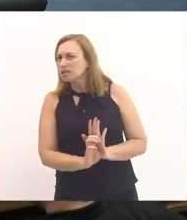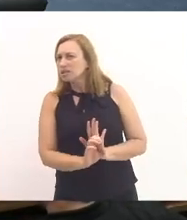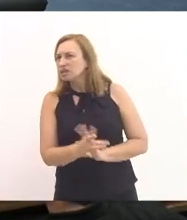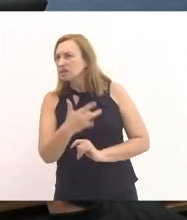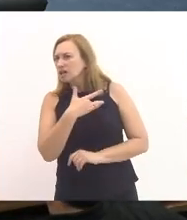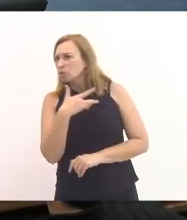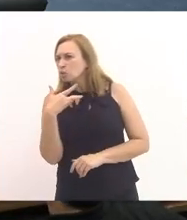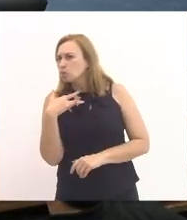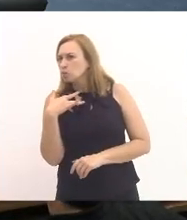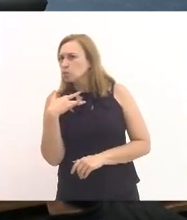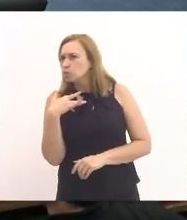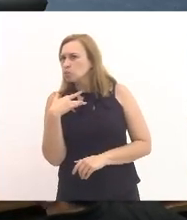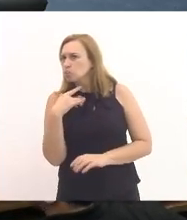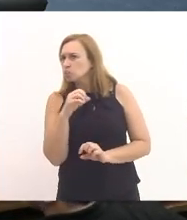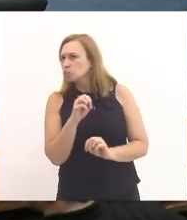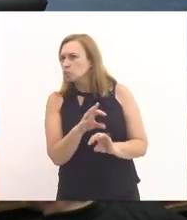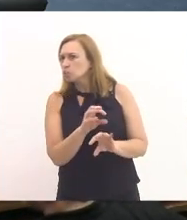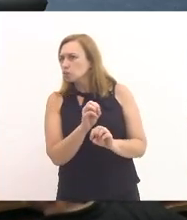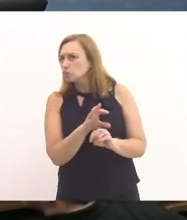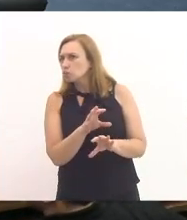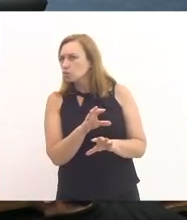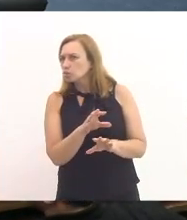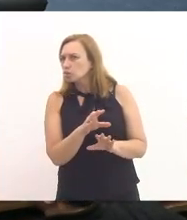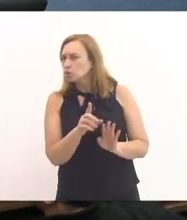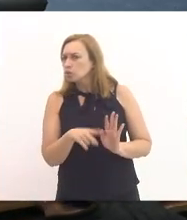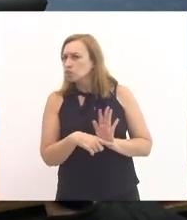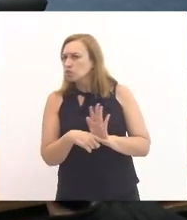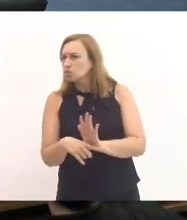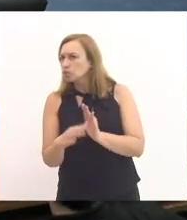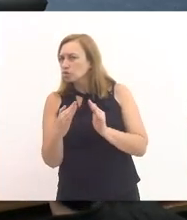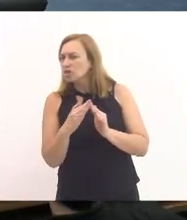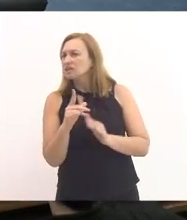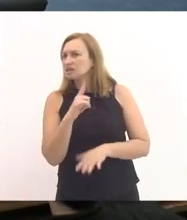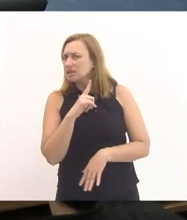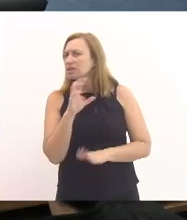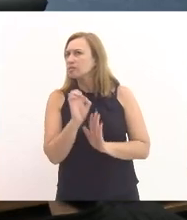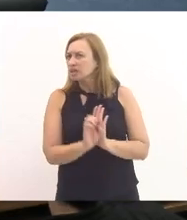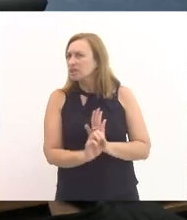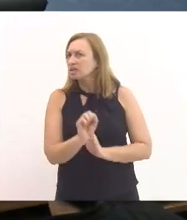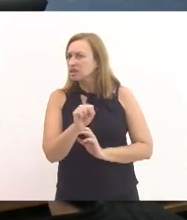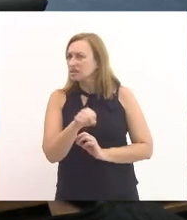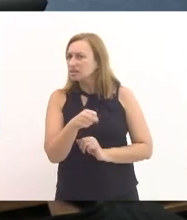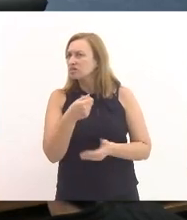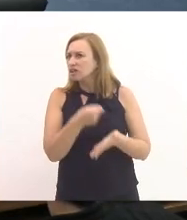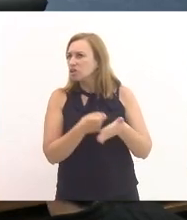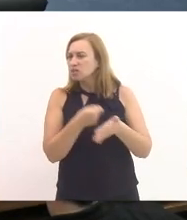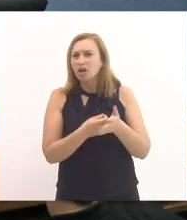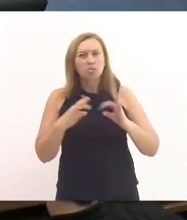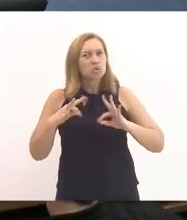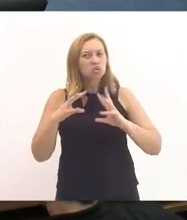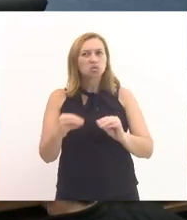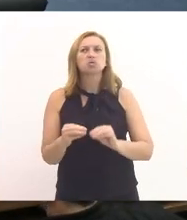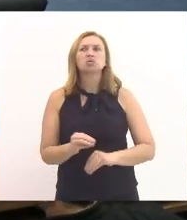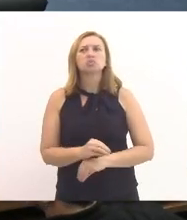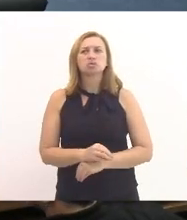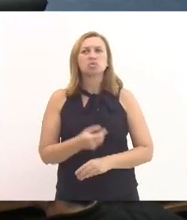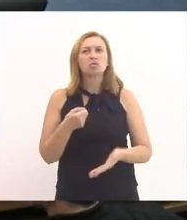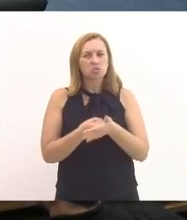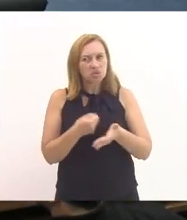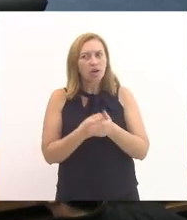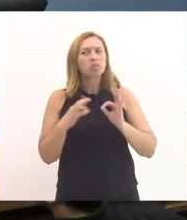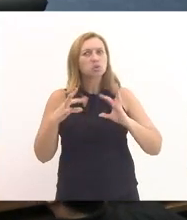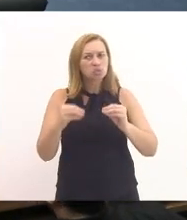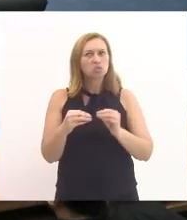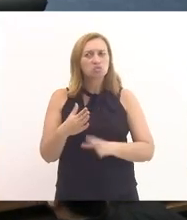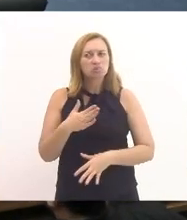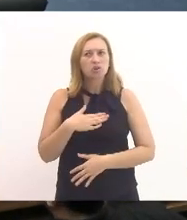saúde educação auxílio-moradia tem emenda que vai brigar por tudo obrigado por